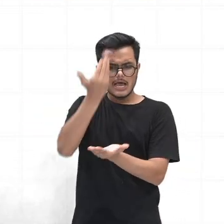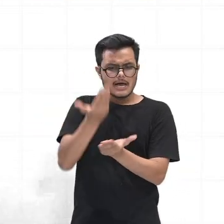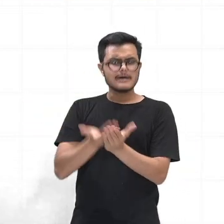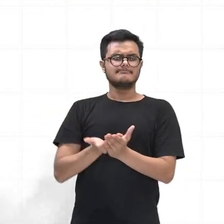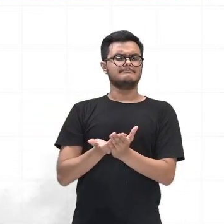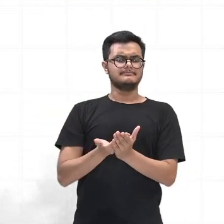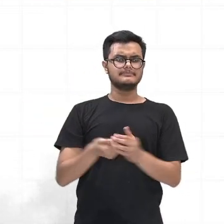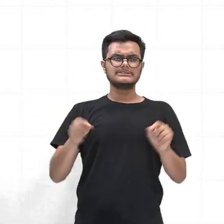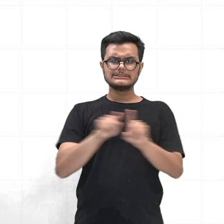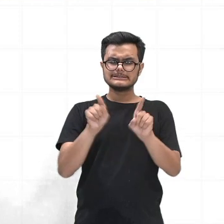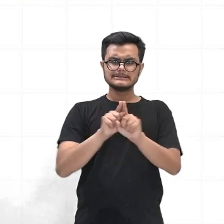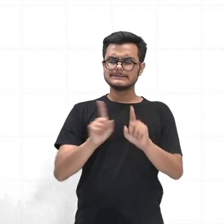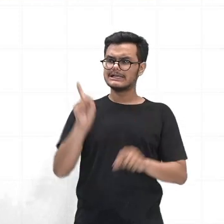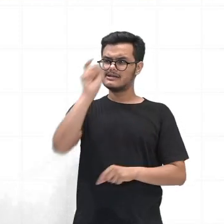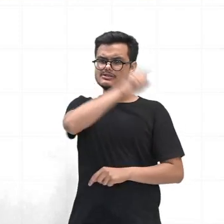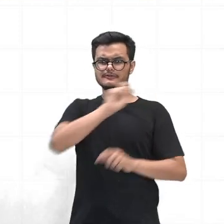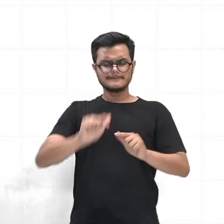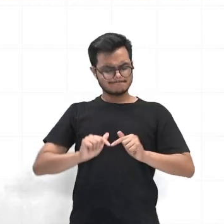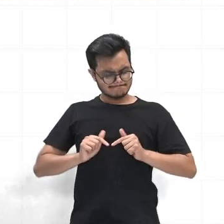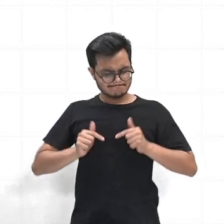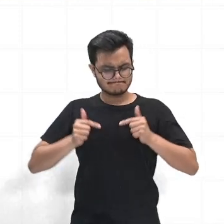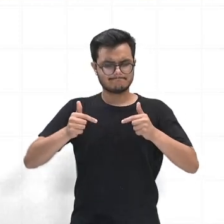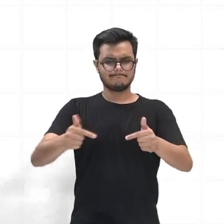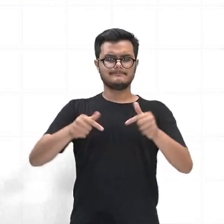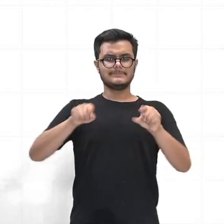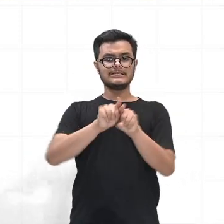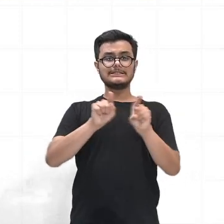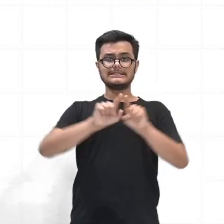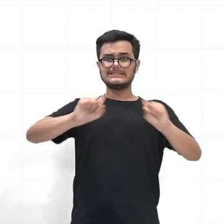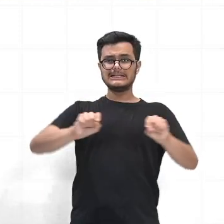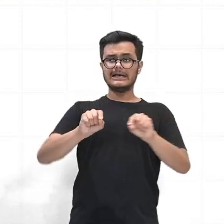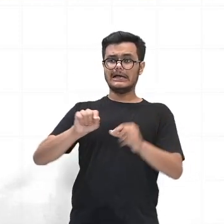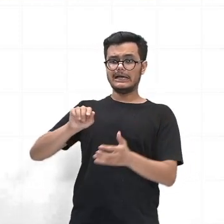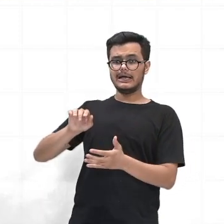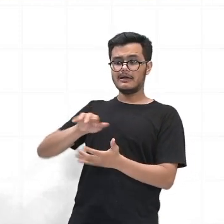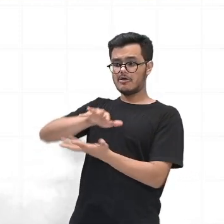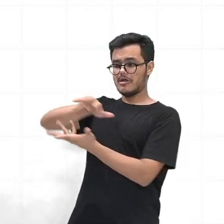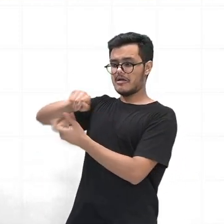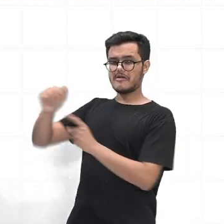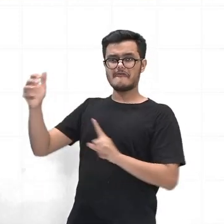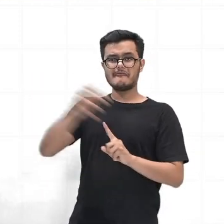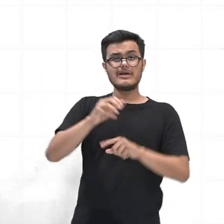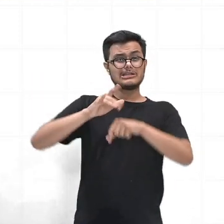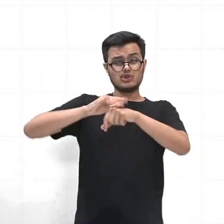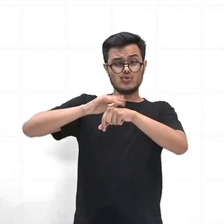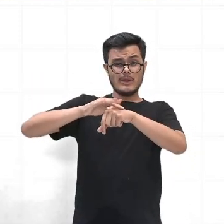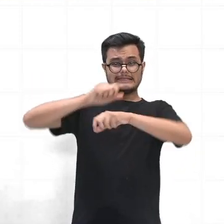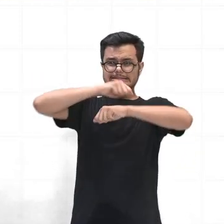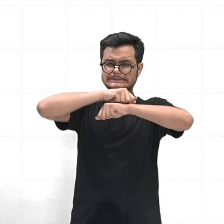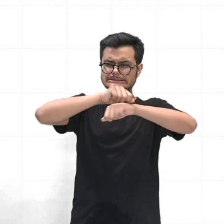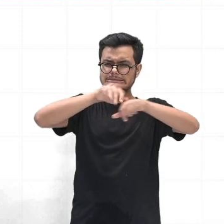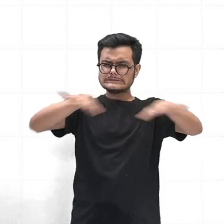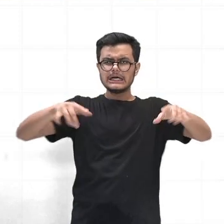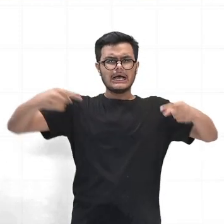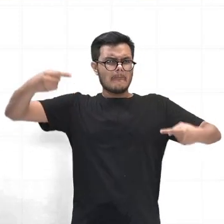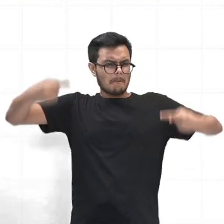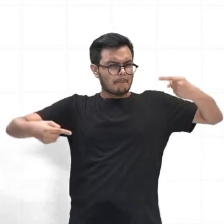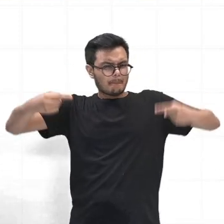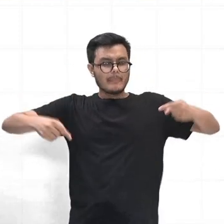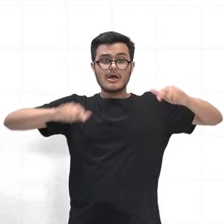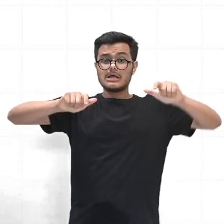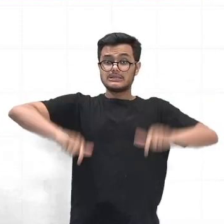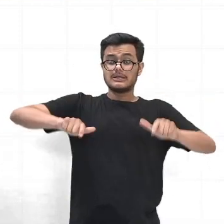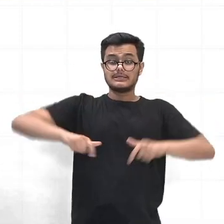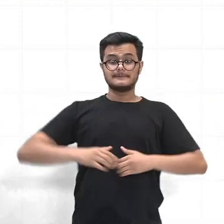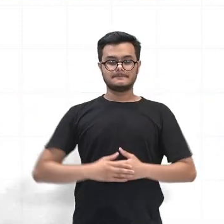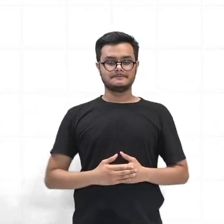enfrentam desafios devido ao contato com o mundo externo, incluindo doenças e conflitos territoriais. A criação da terra